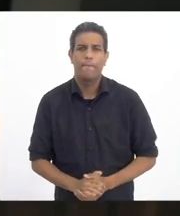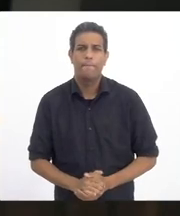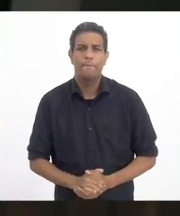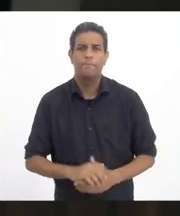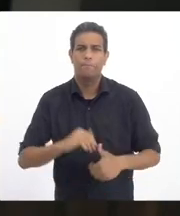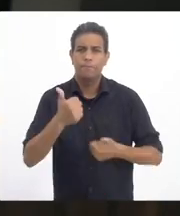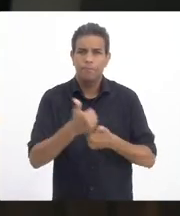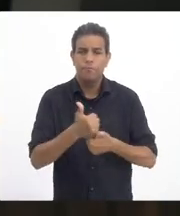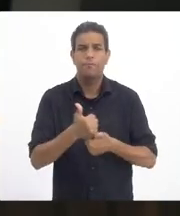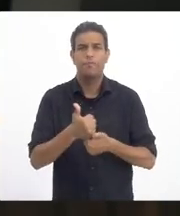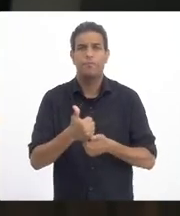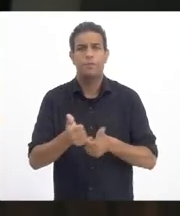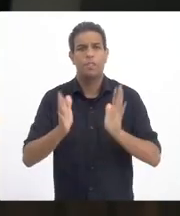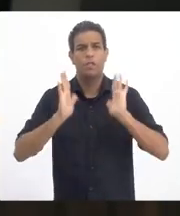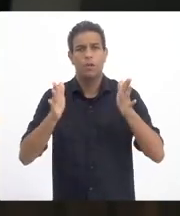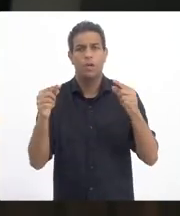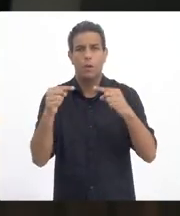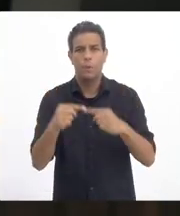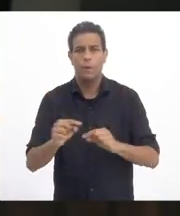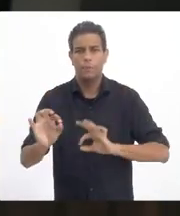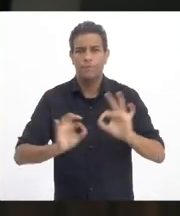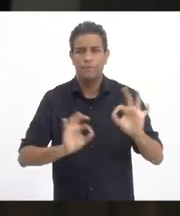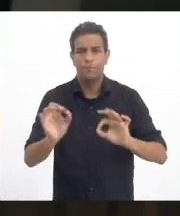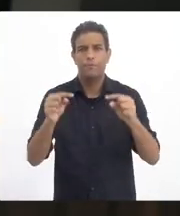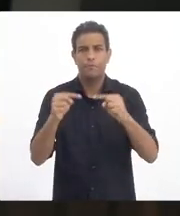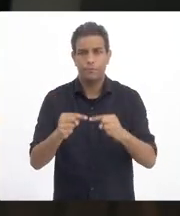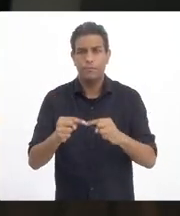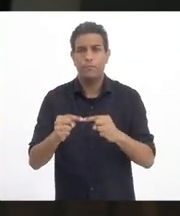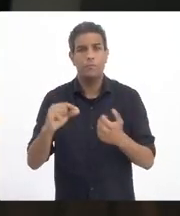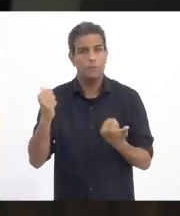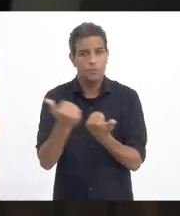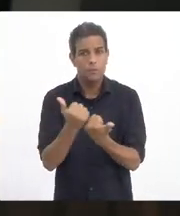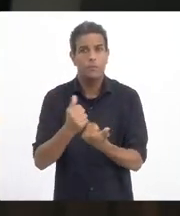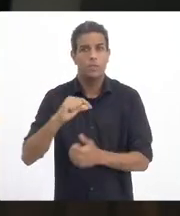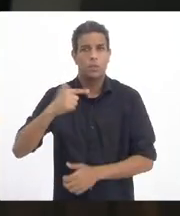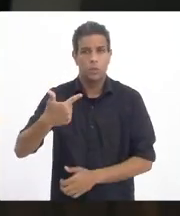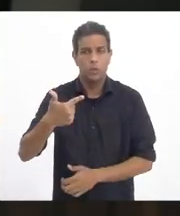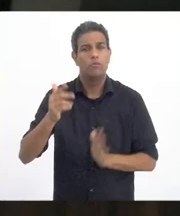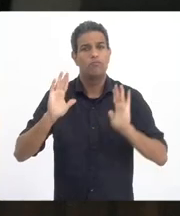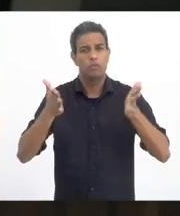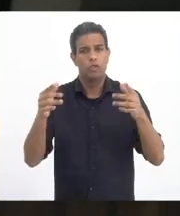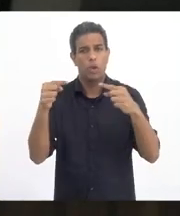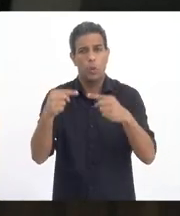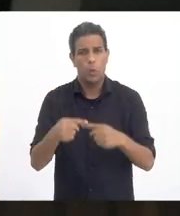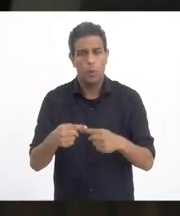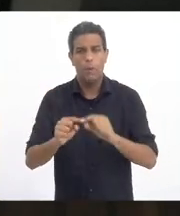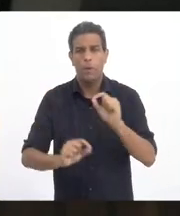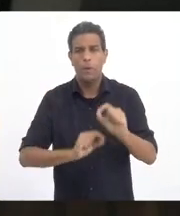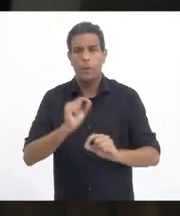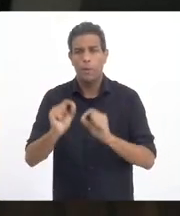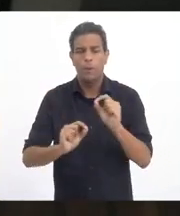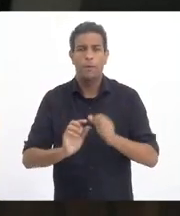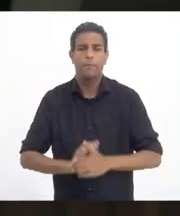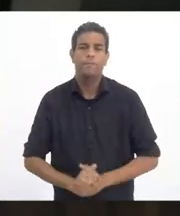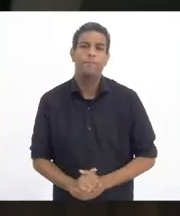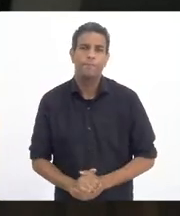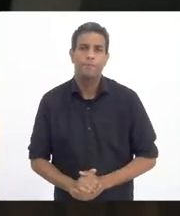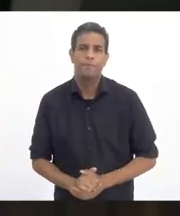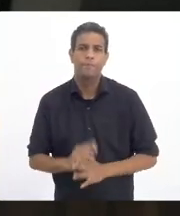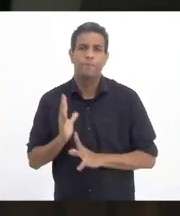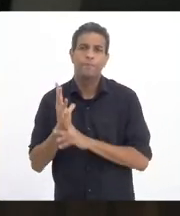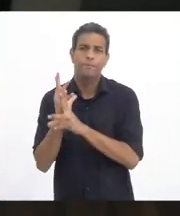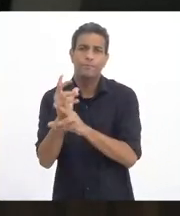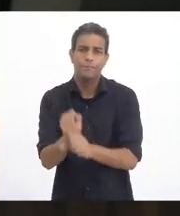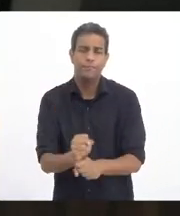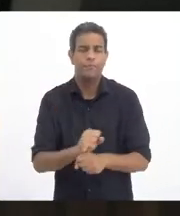substitutivo, como nós tratamos. A emenda aditiva 2, isso já é uma emenda que resume e que vai